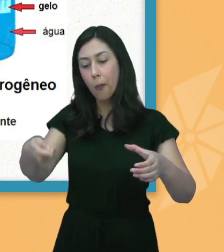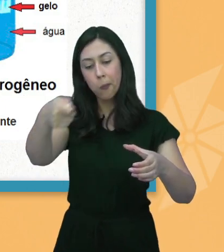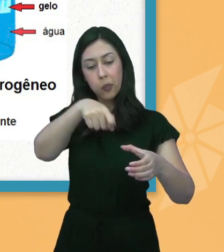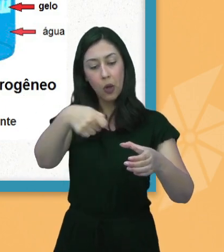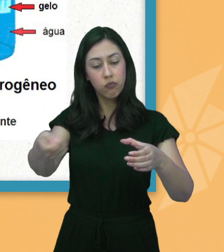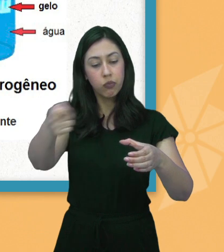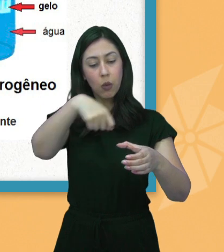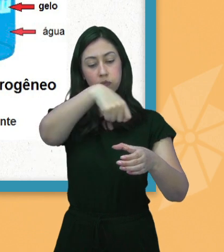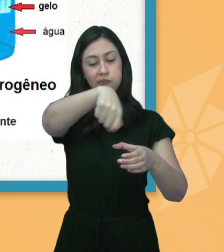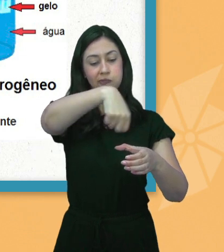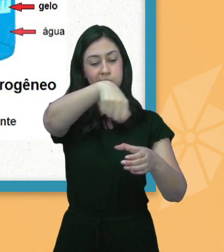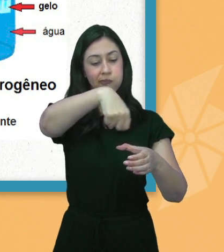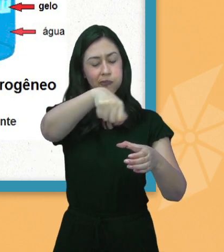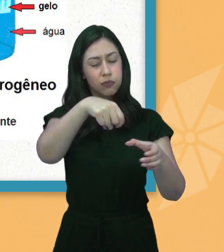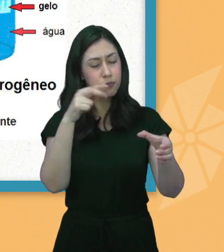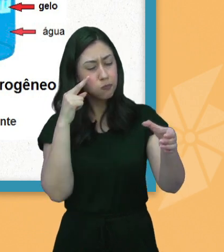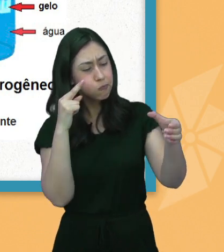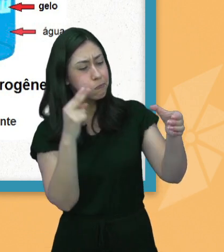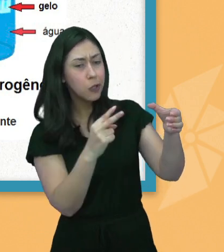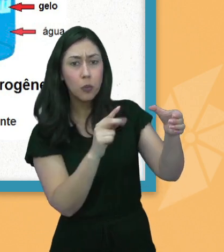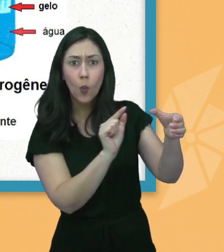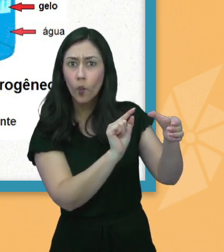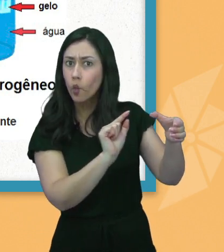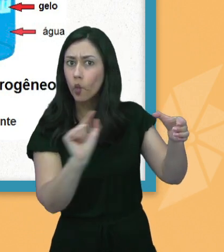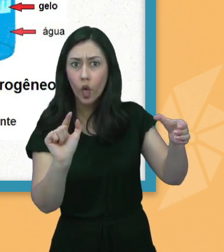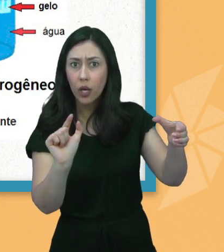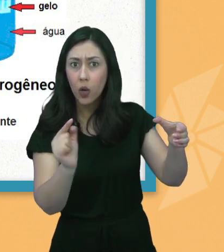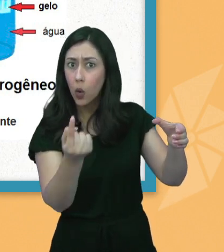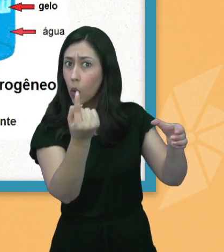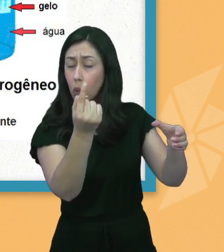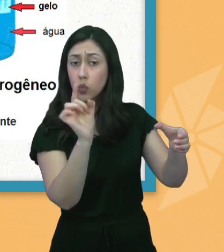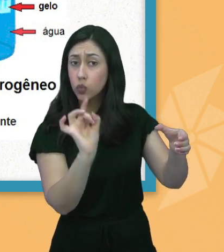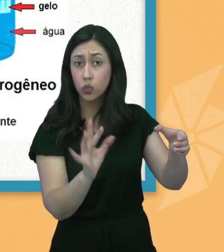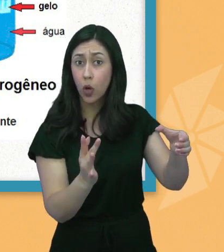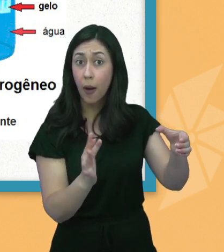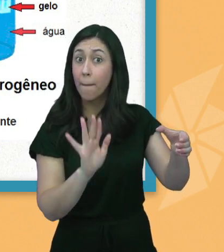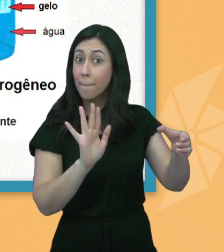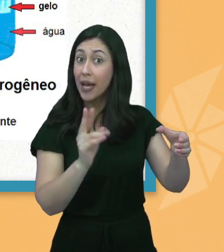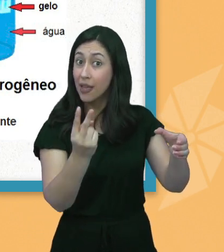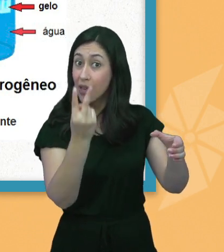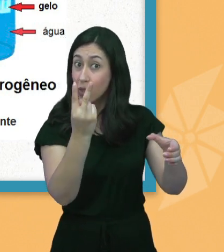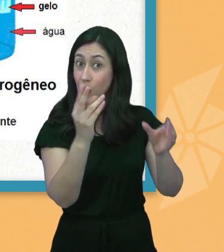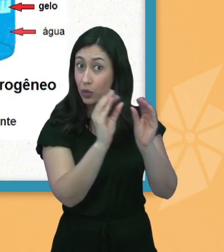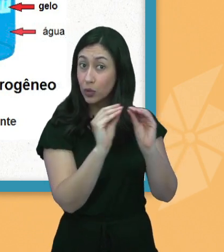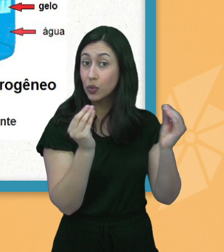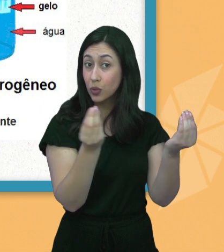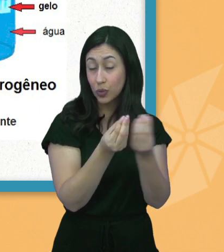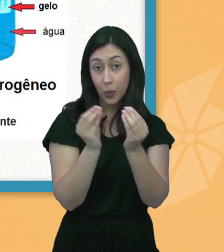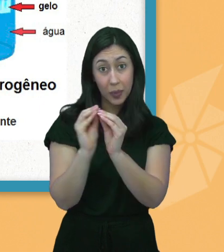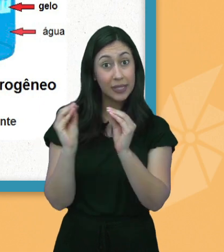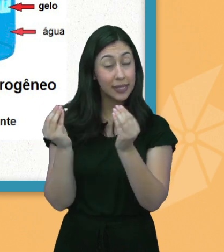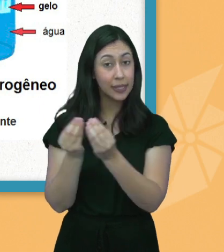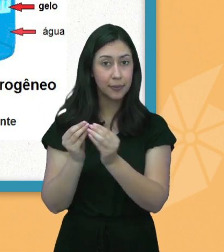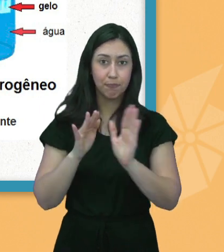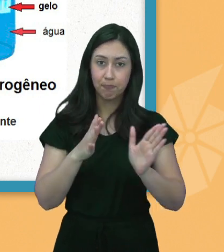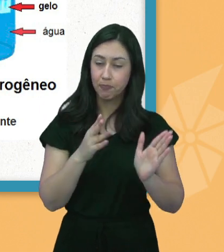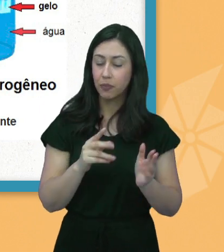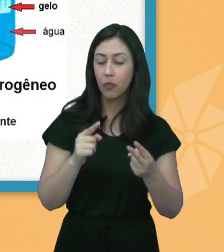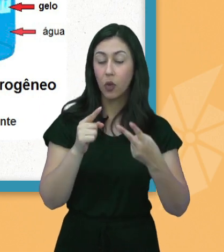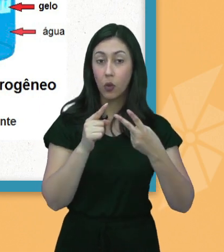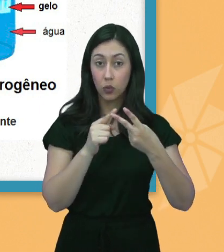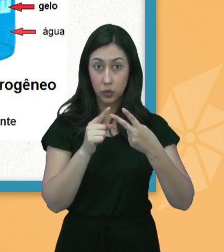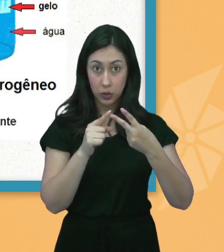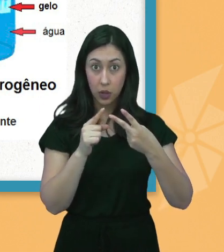100% dissolvido, na qual é um material homogêneo, né? Com uma fase e 2 componentes, que é a água e o açúcar. Já o